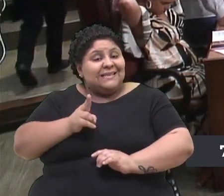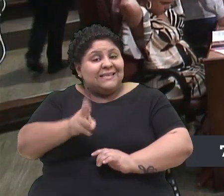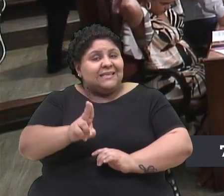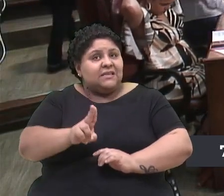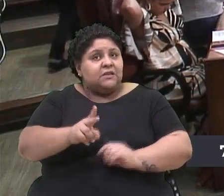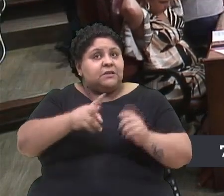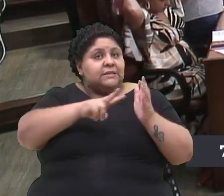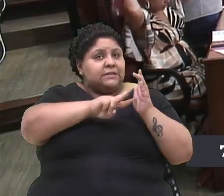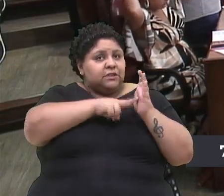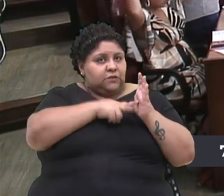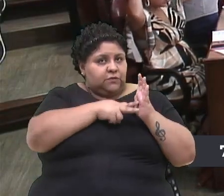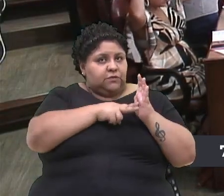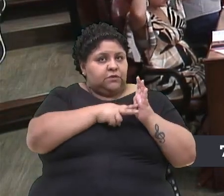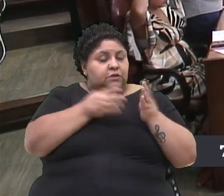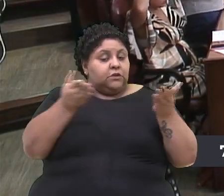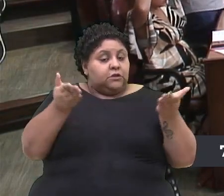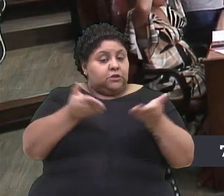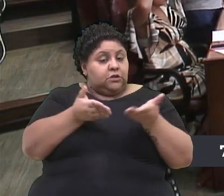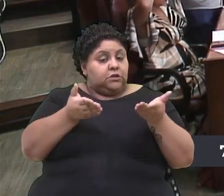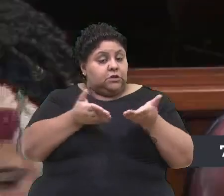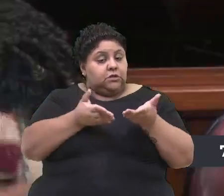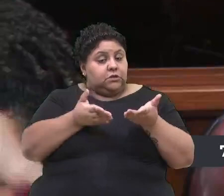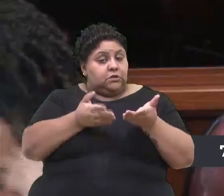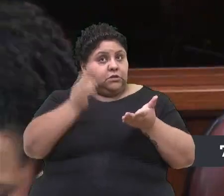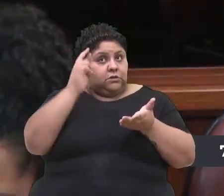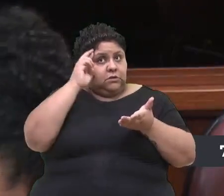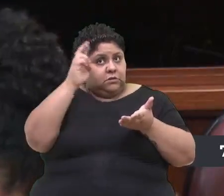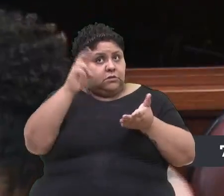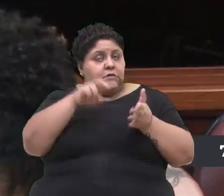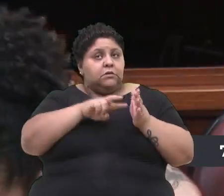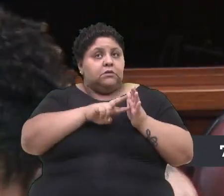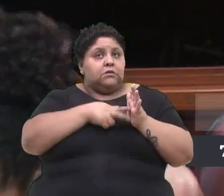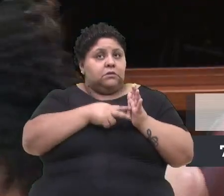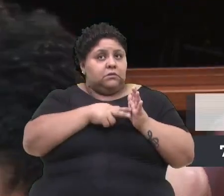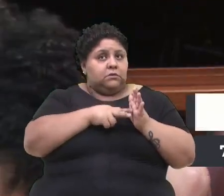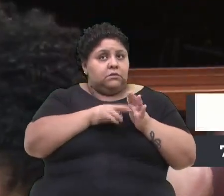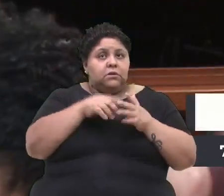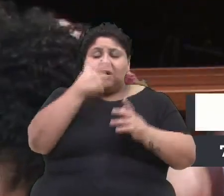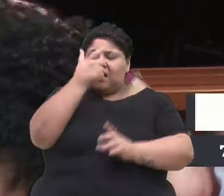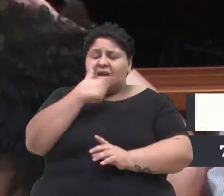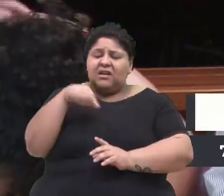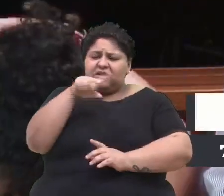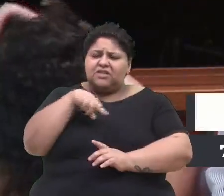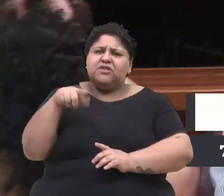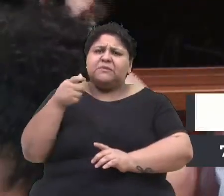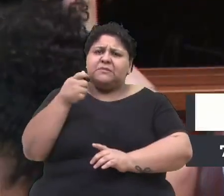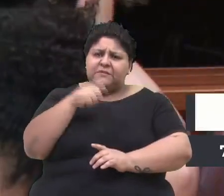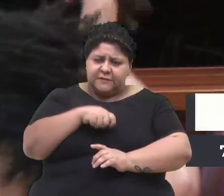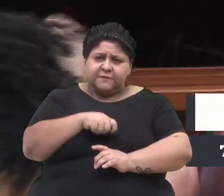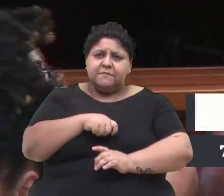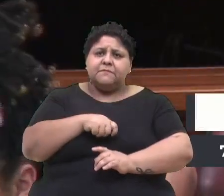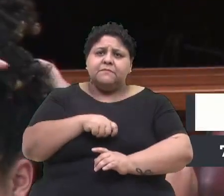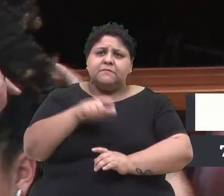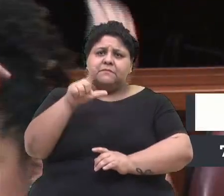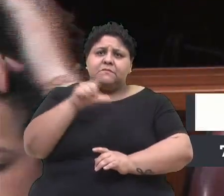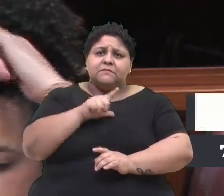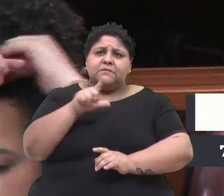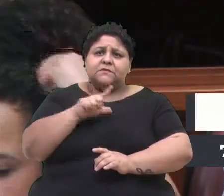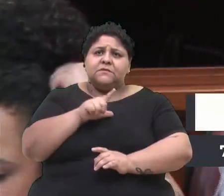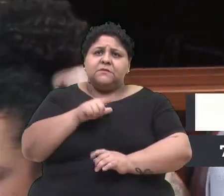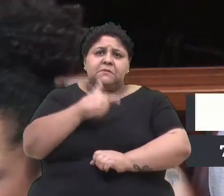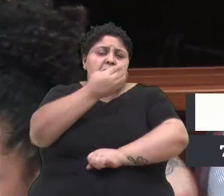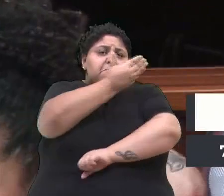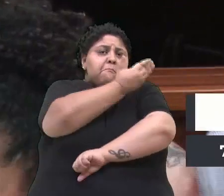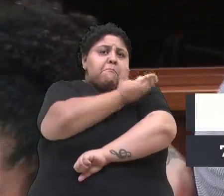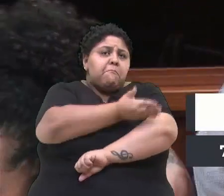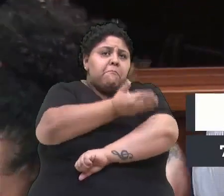sindicalizado, já estive na diretoria de sindicato e acho que a gente precisa ter como praxe de que